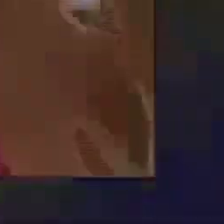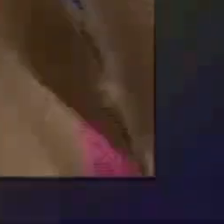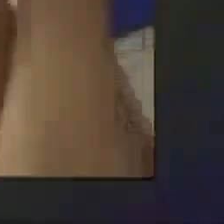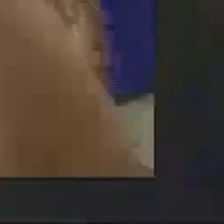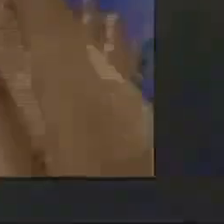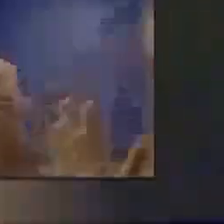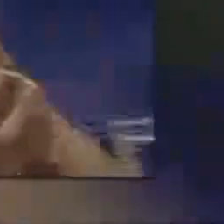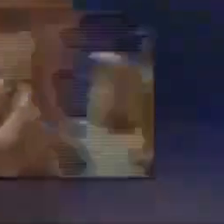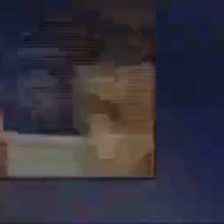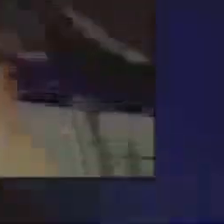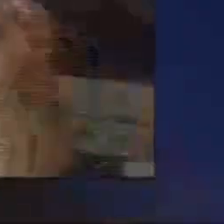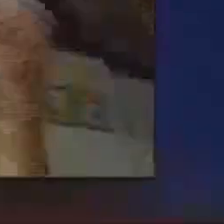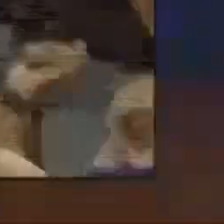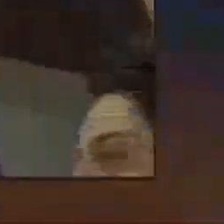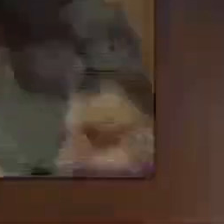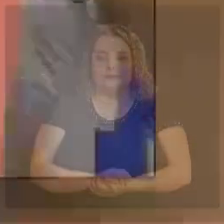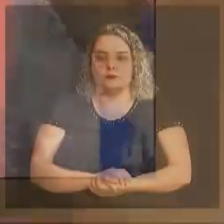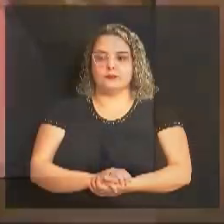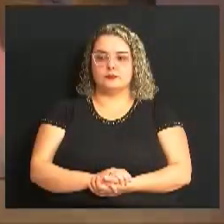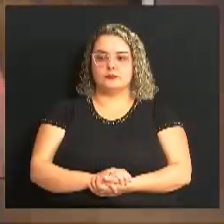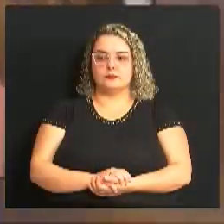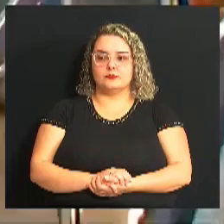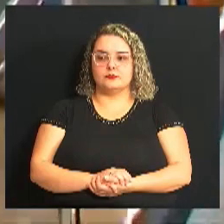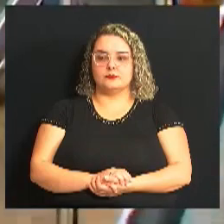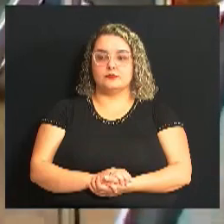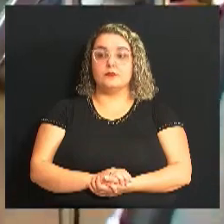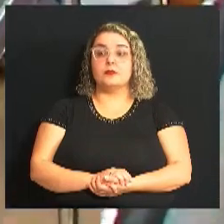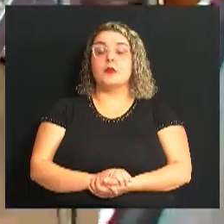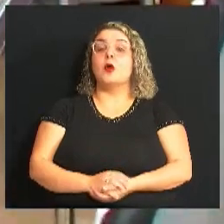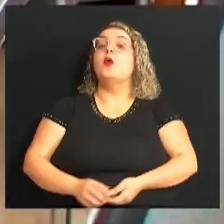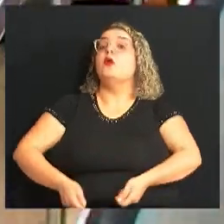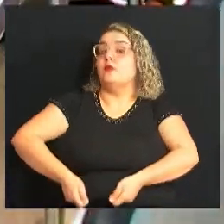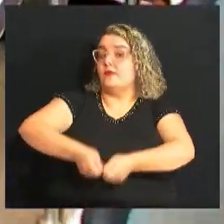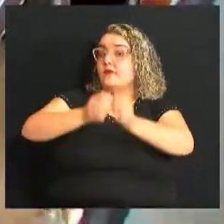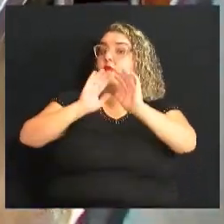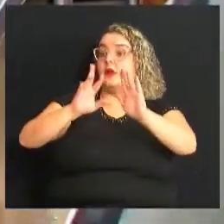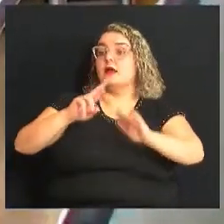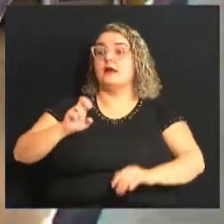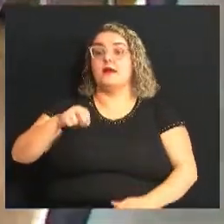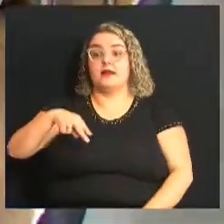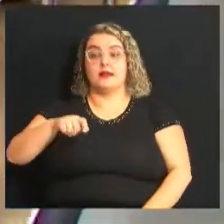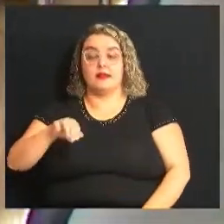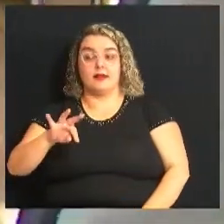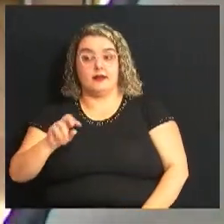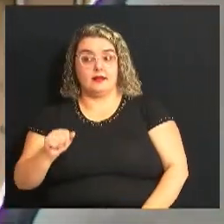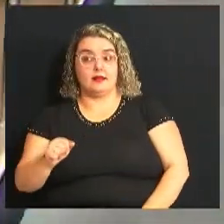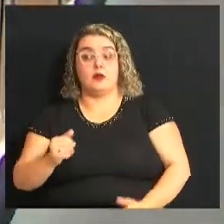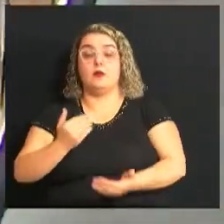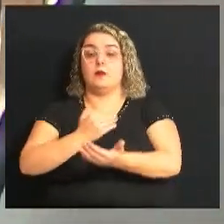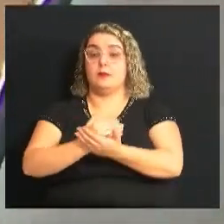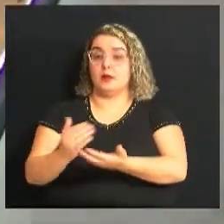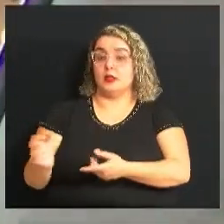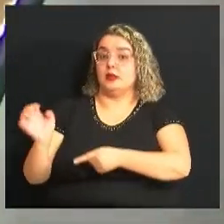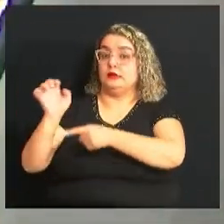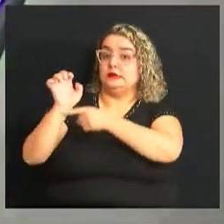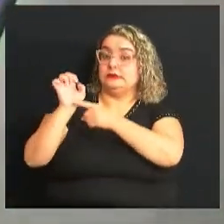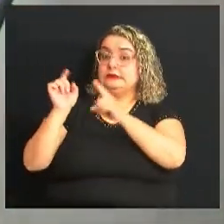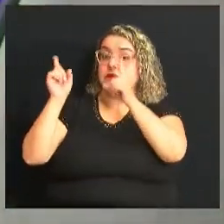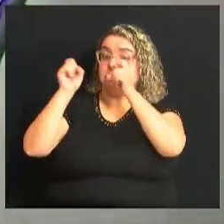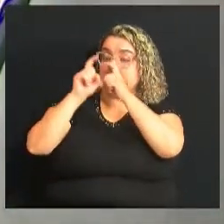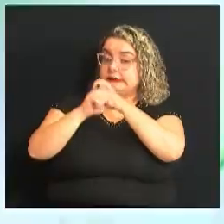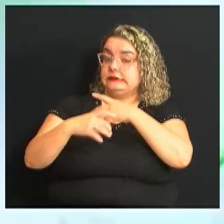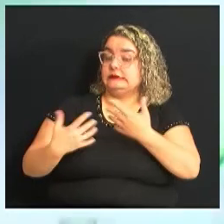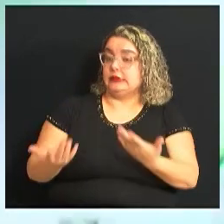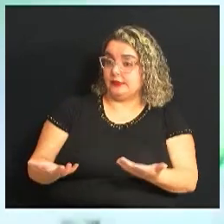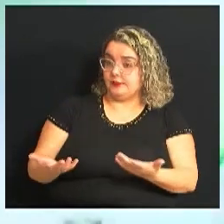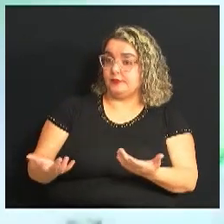O atual bicampeão paulista, o Vôlei Renata, começou o estadual com muitas dificuldades. Mesmo com